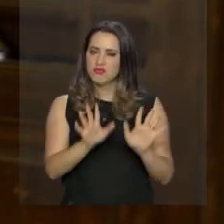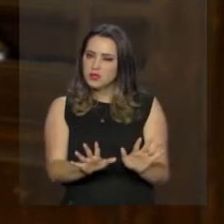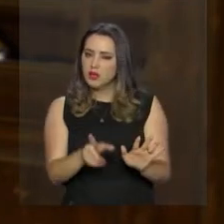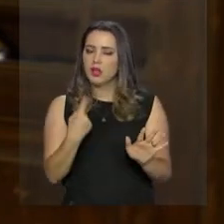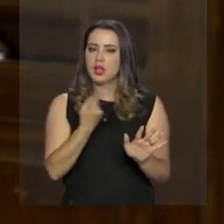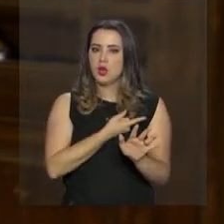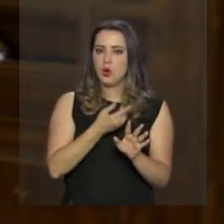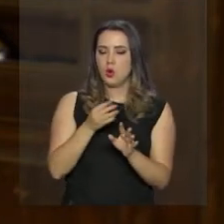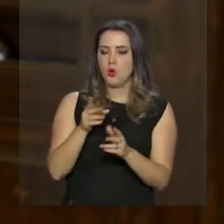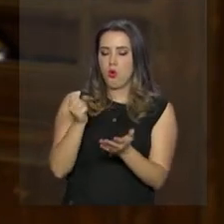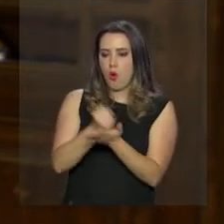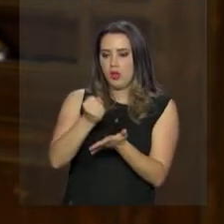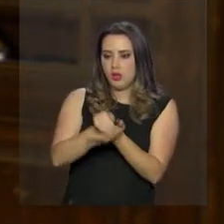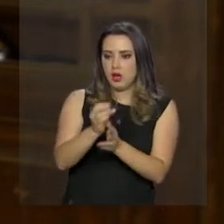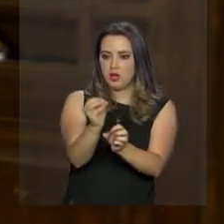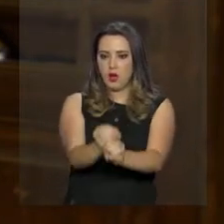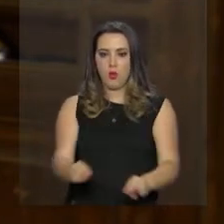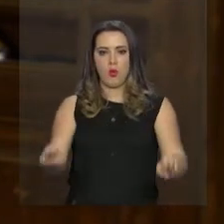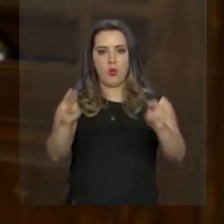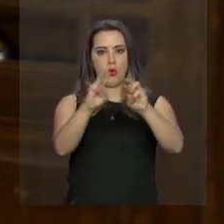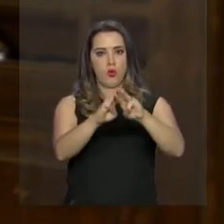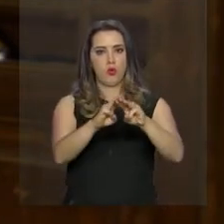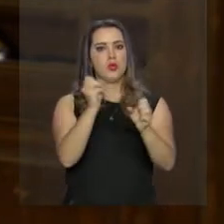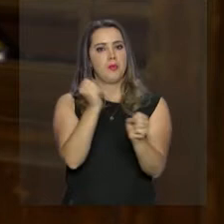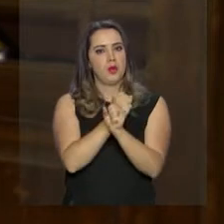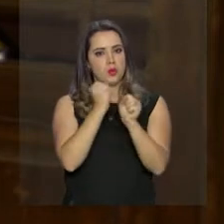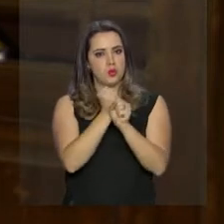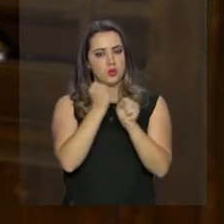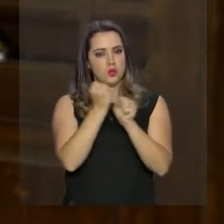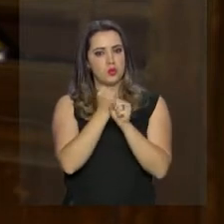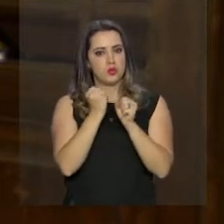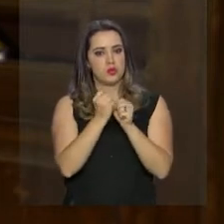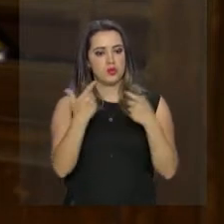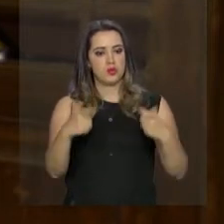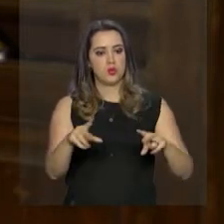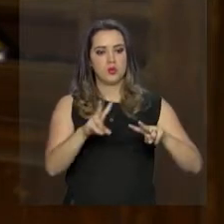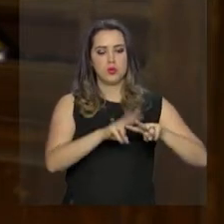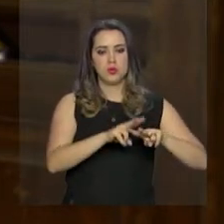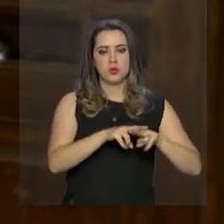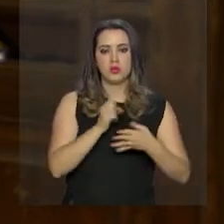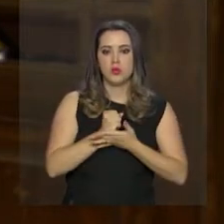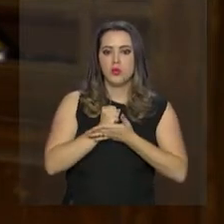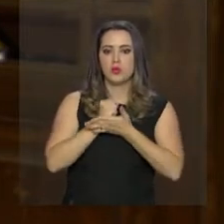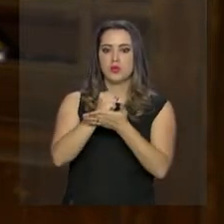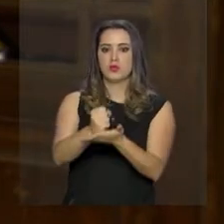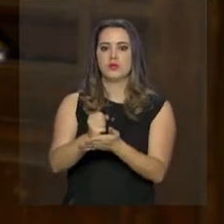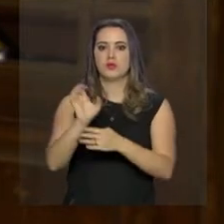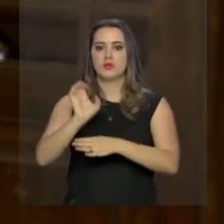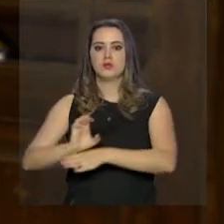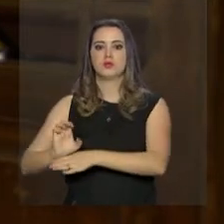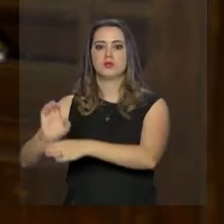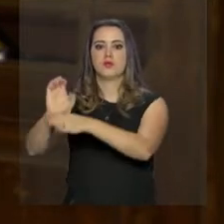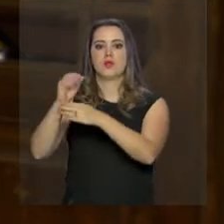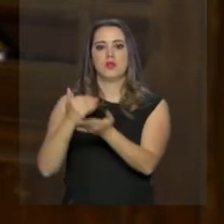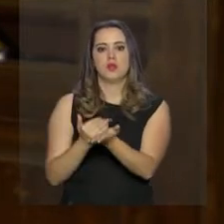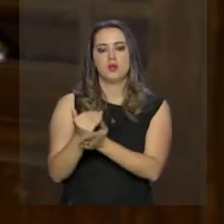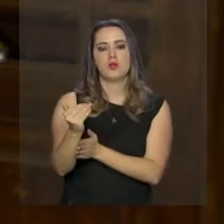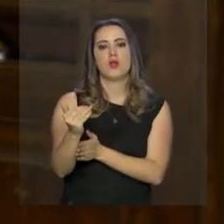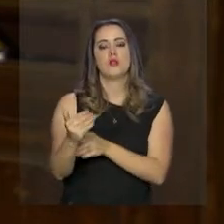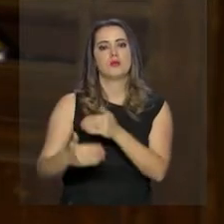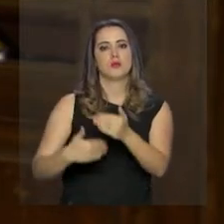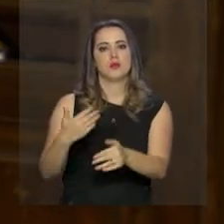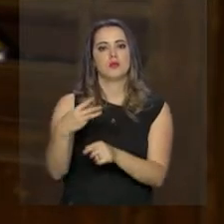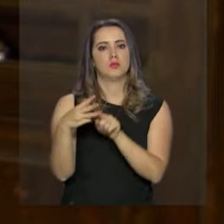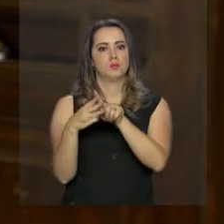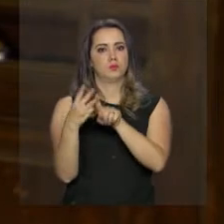através deste convênio com a ONU, nós construiríamos os presídios e doaríamos os estados para que eles os mantivessem. Foram